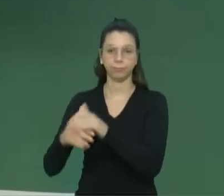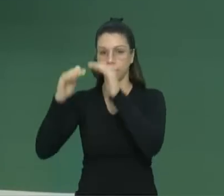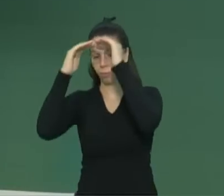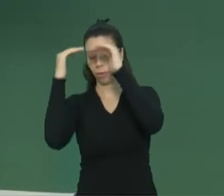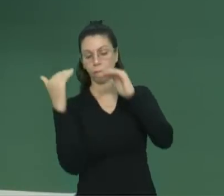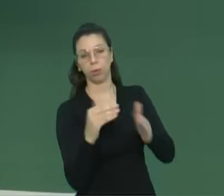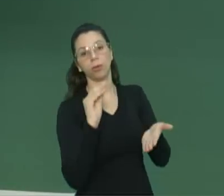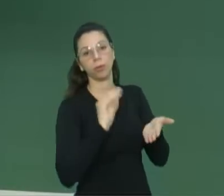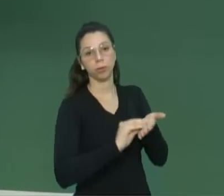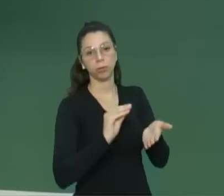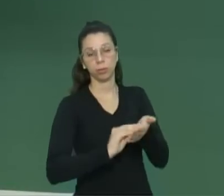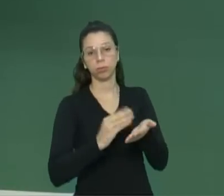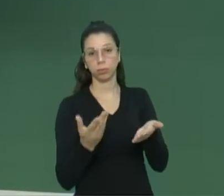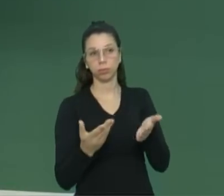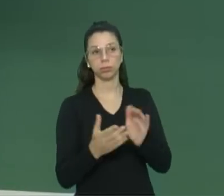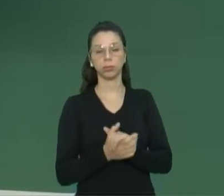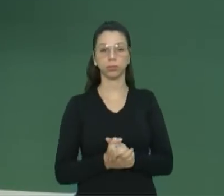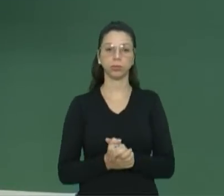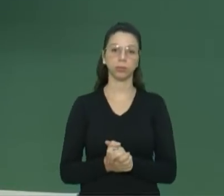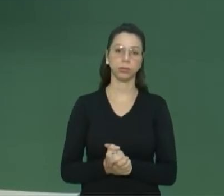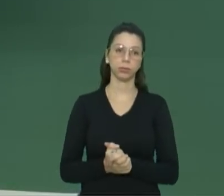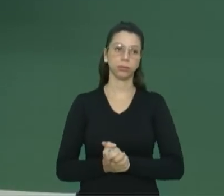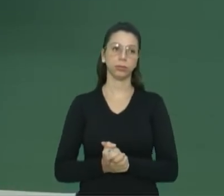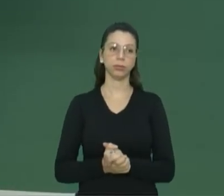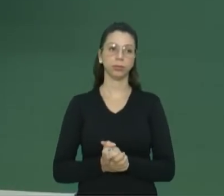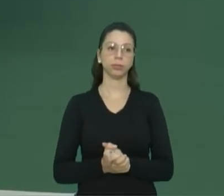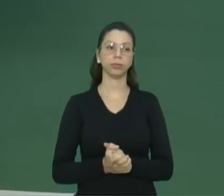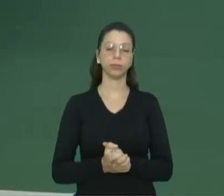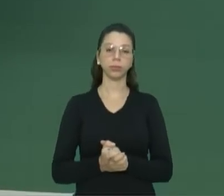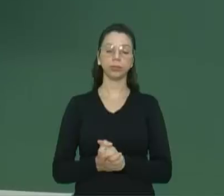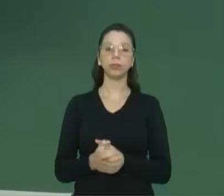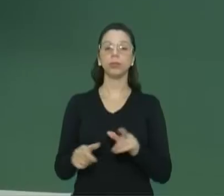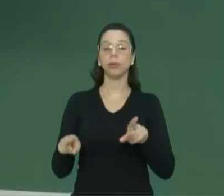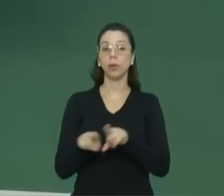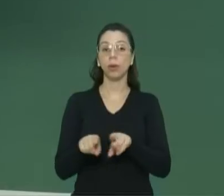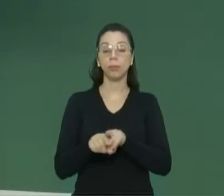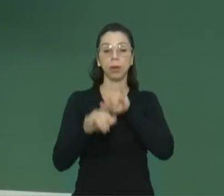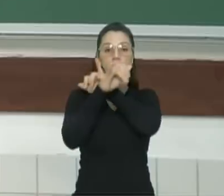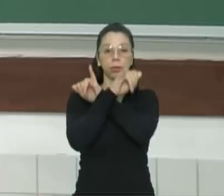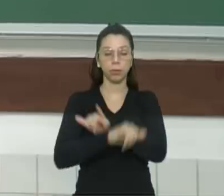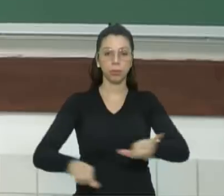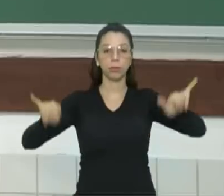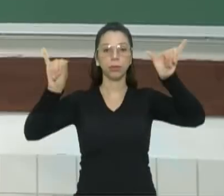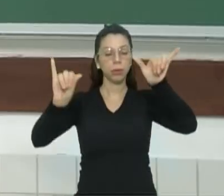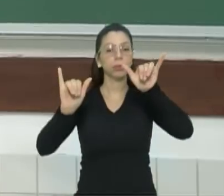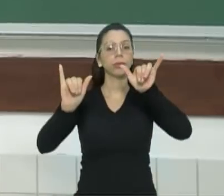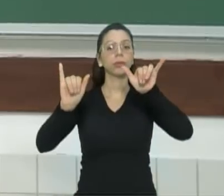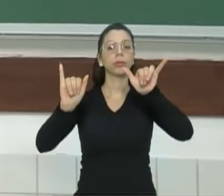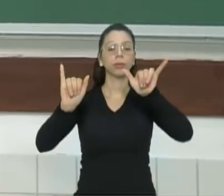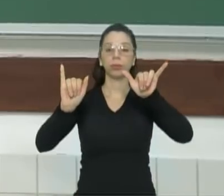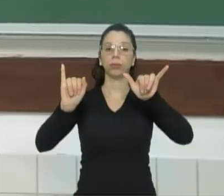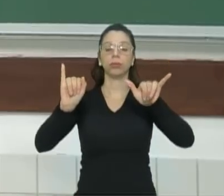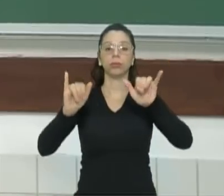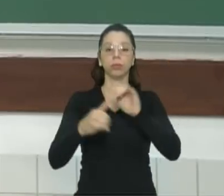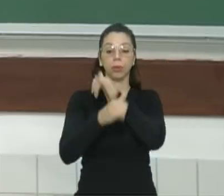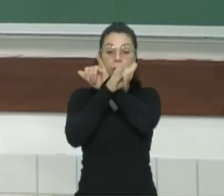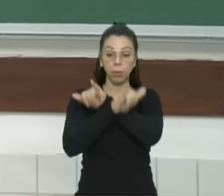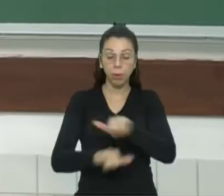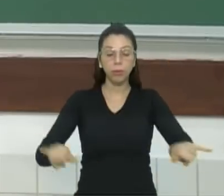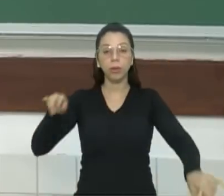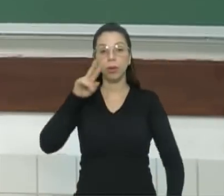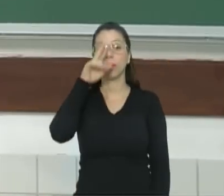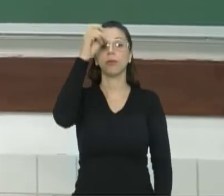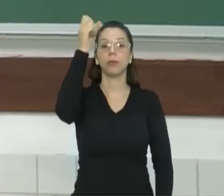por exemplo, a democracia. A concentração da propaganda, ou seja, nós temos ali uma propaganda muito